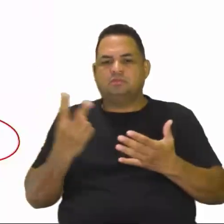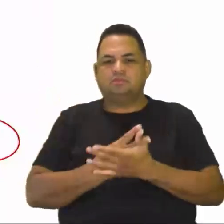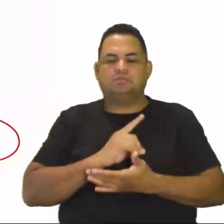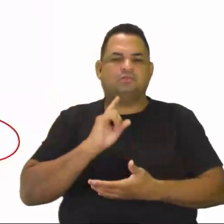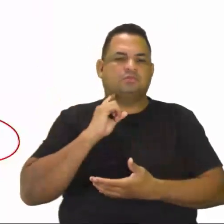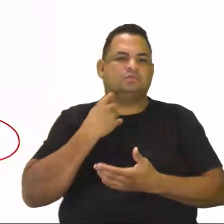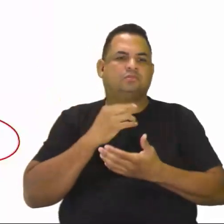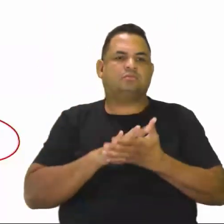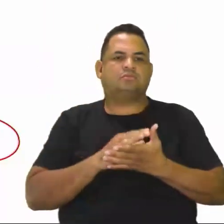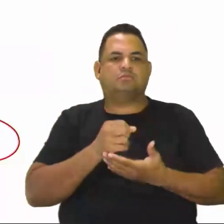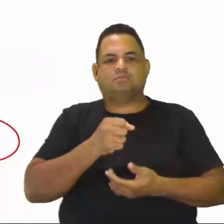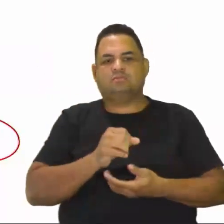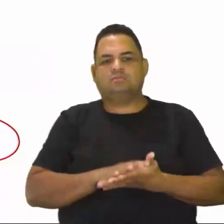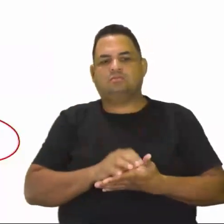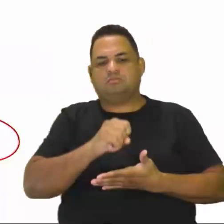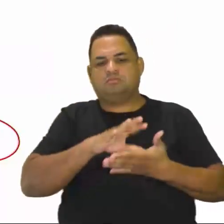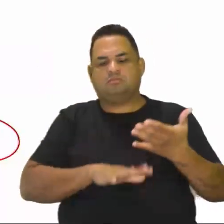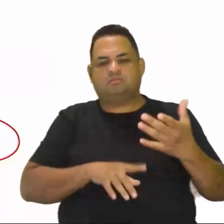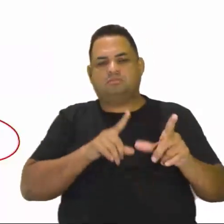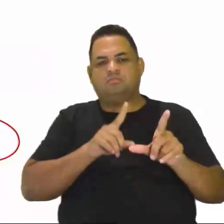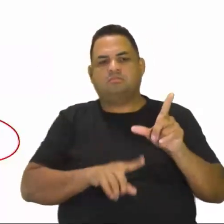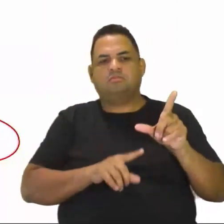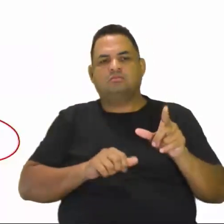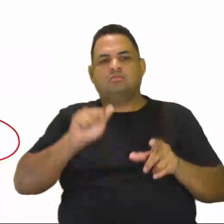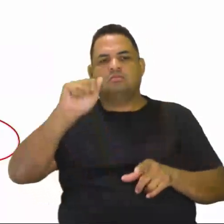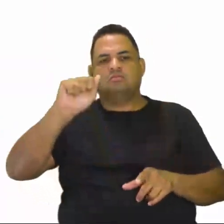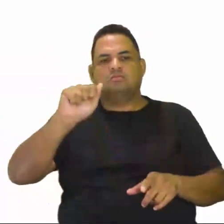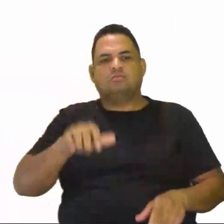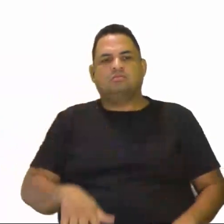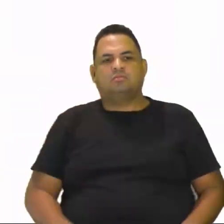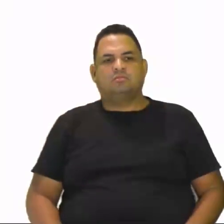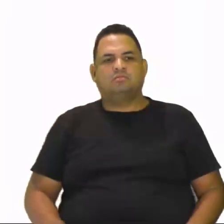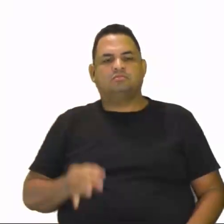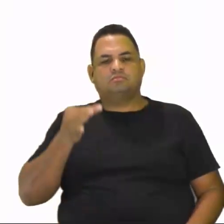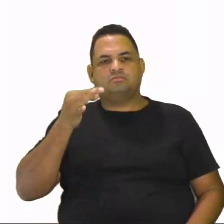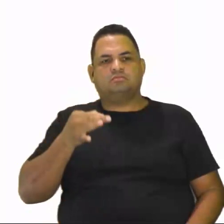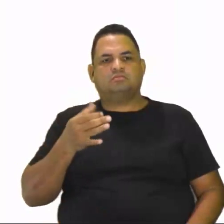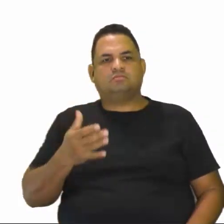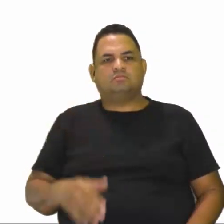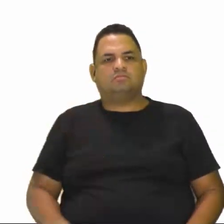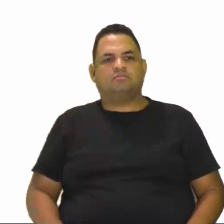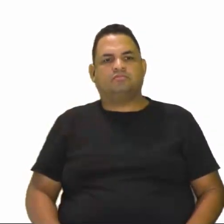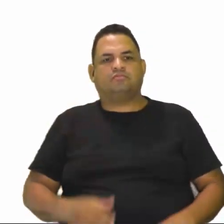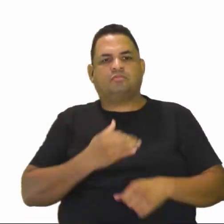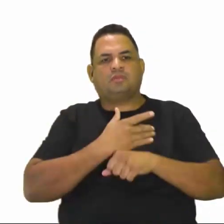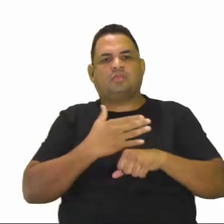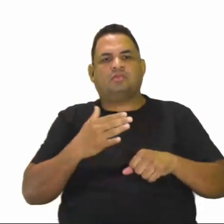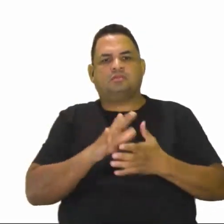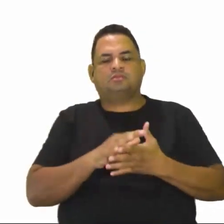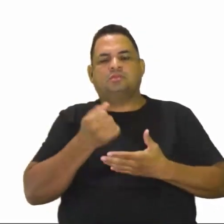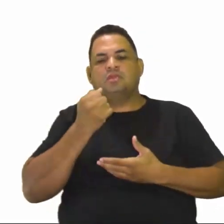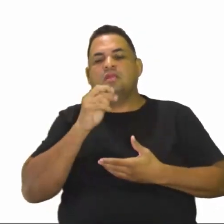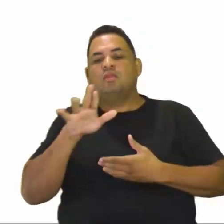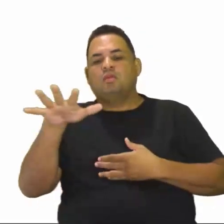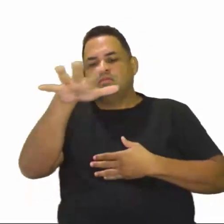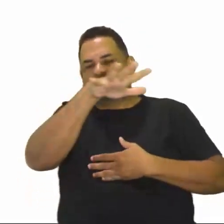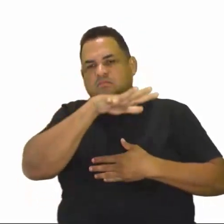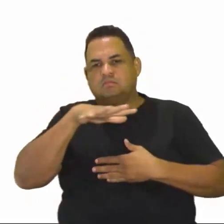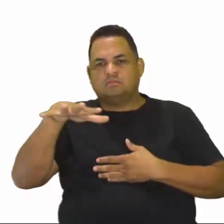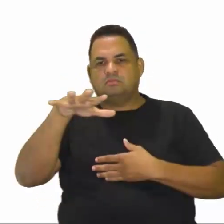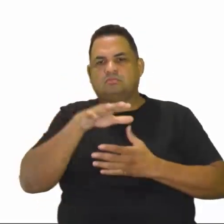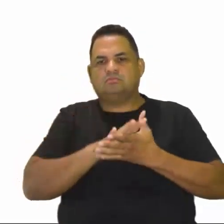Então, como a alternativa correta, nós temos a letra A. Os ácidos presentes na atmosfera, que